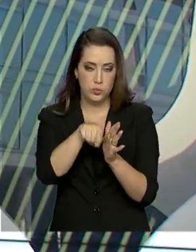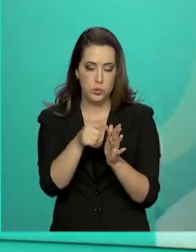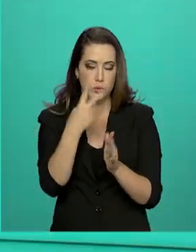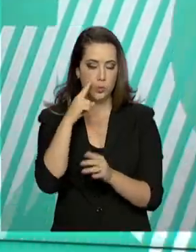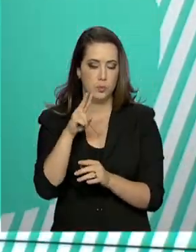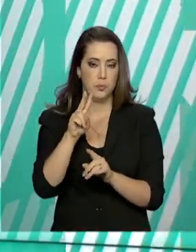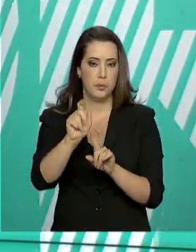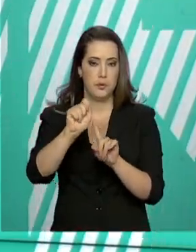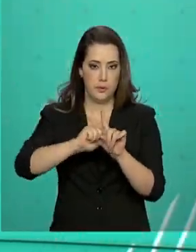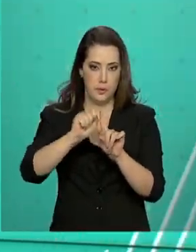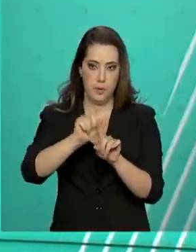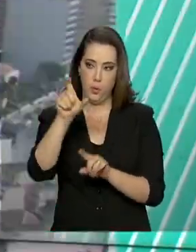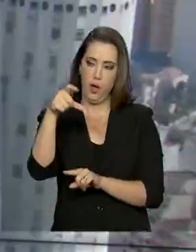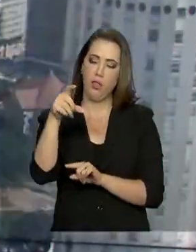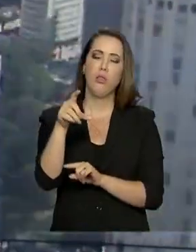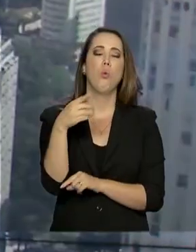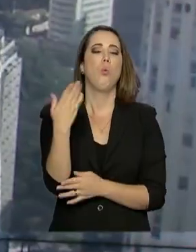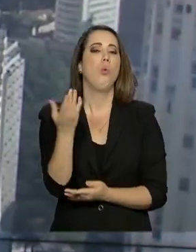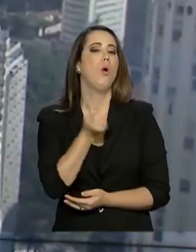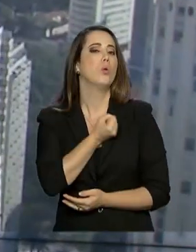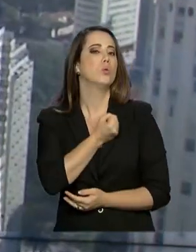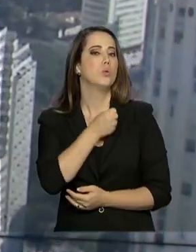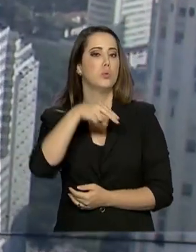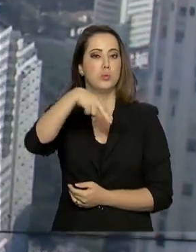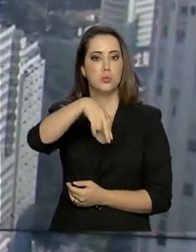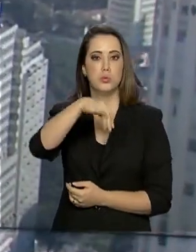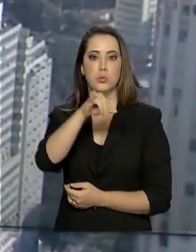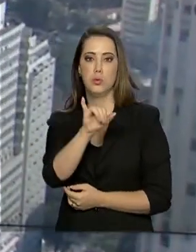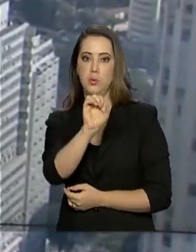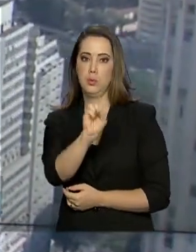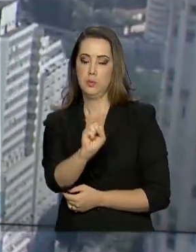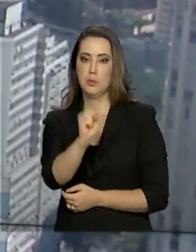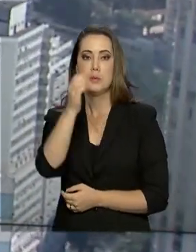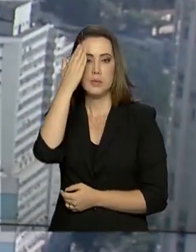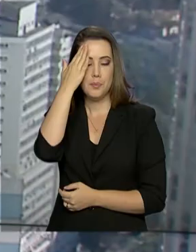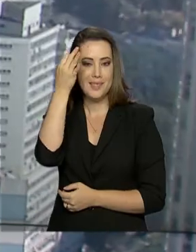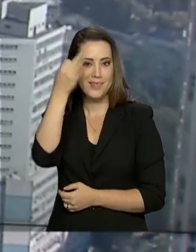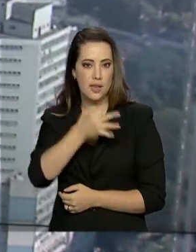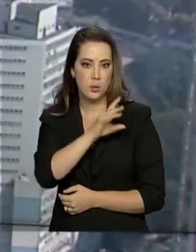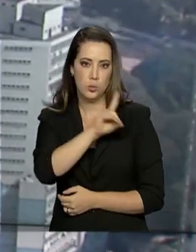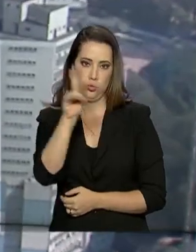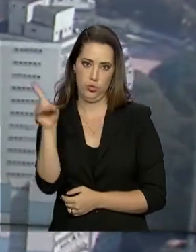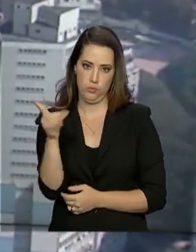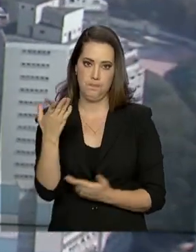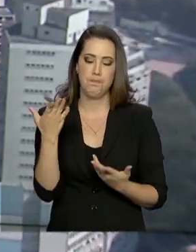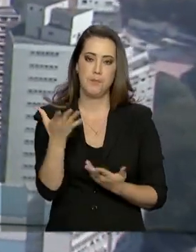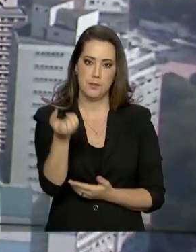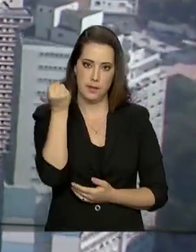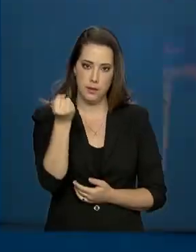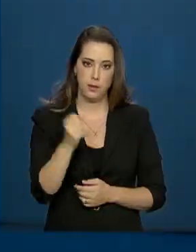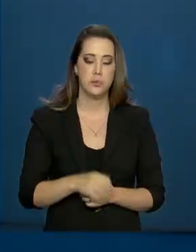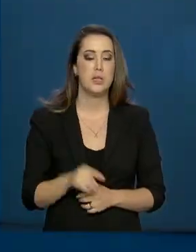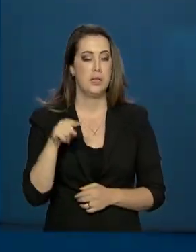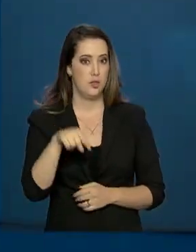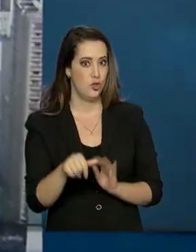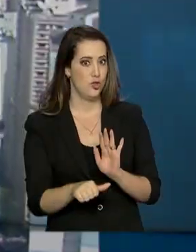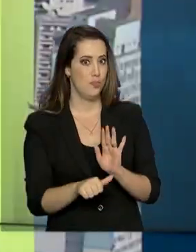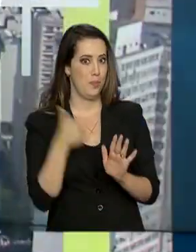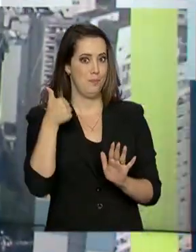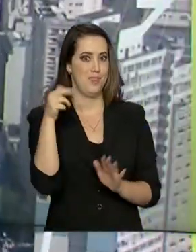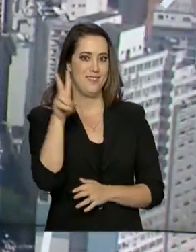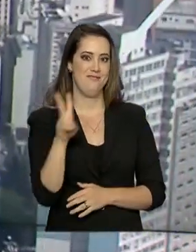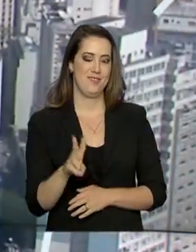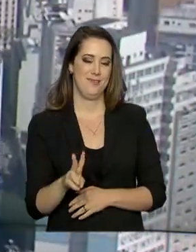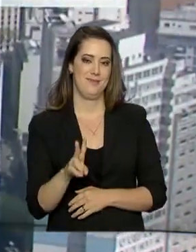último número do NIS para saber a data exata do saque. Este ano, pela primeira vez, foi pago o 13º salário do Bolsa Família.